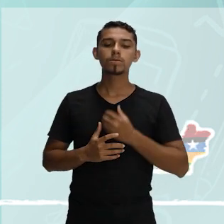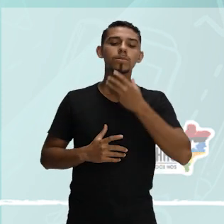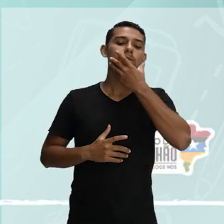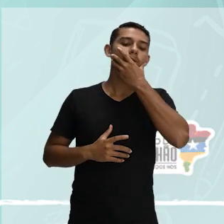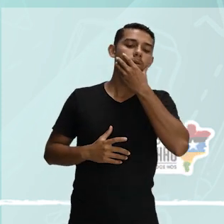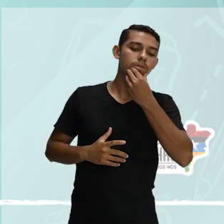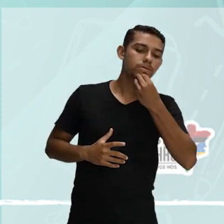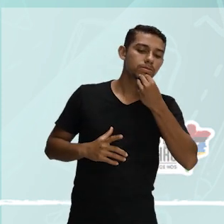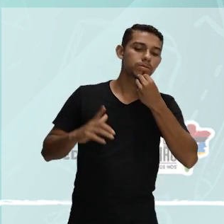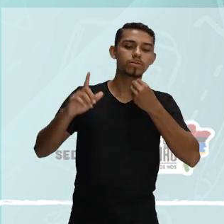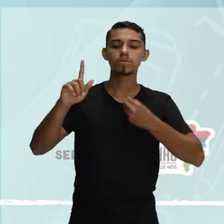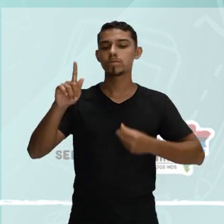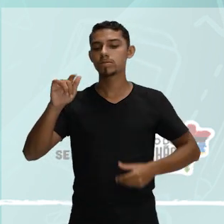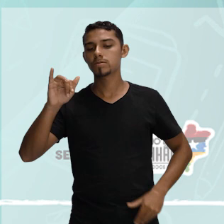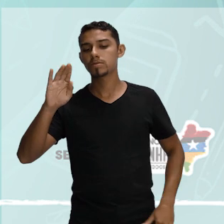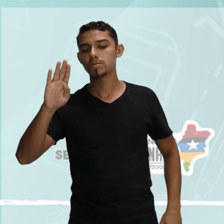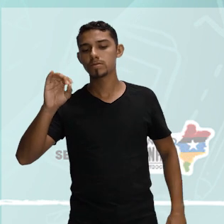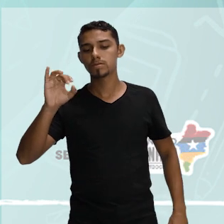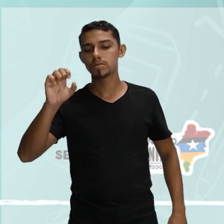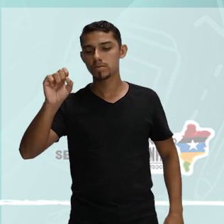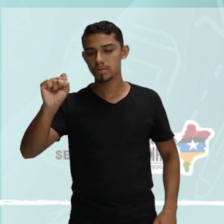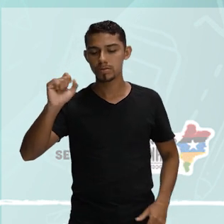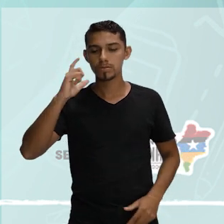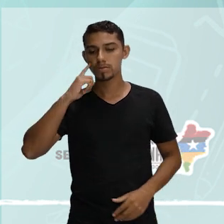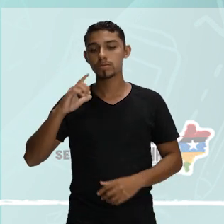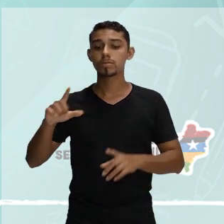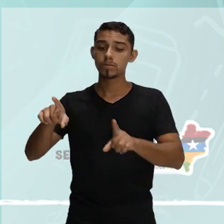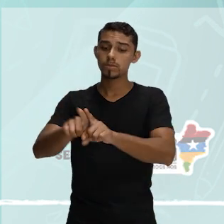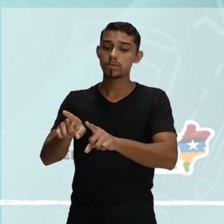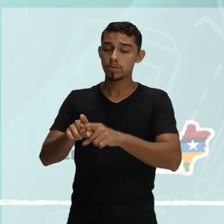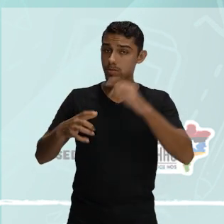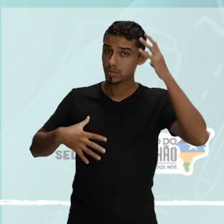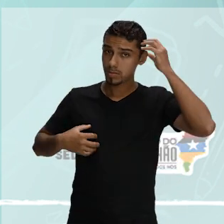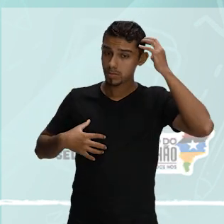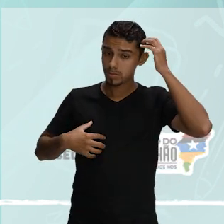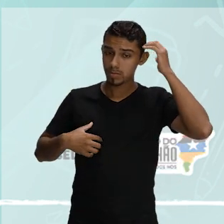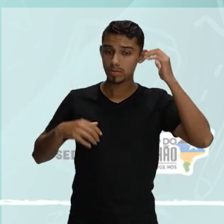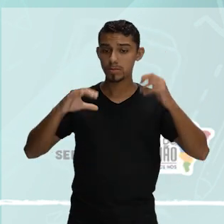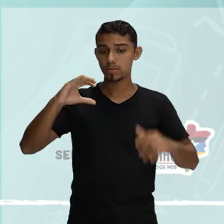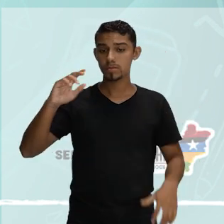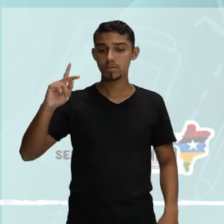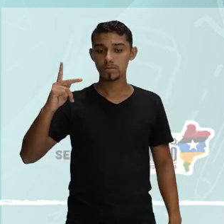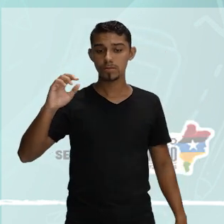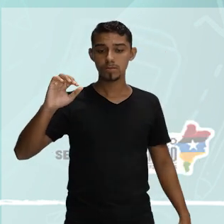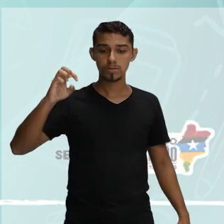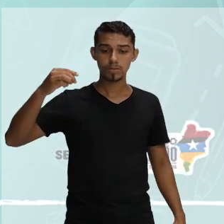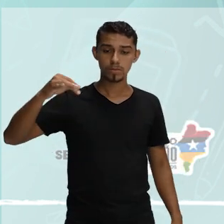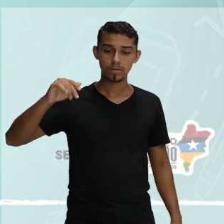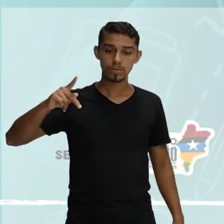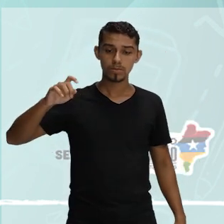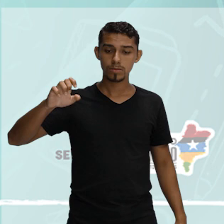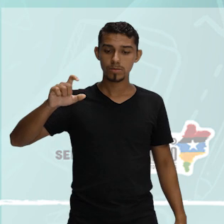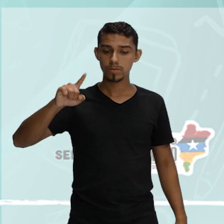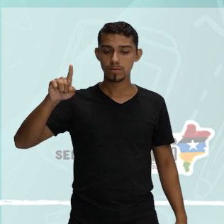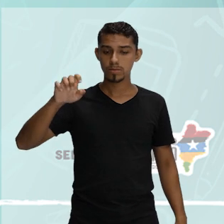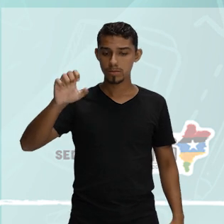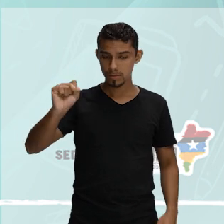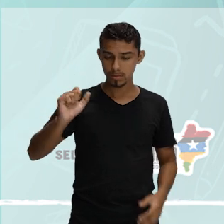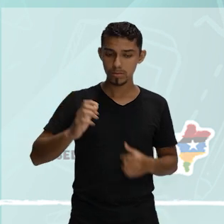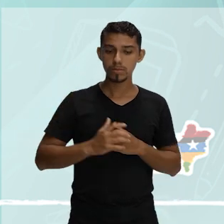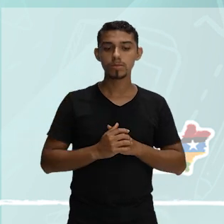lá. Homens, gibões e chimpanzés, né? Homens, gibões